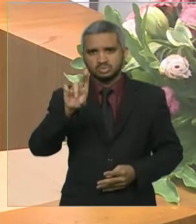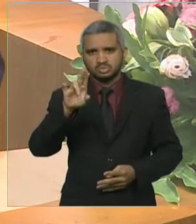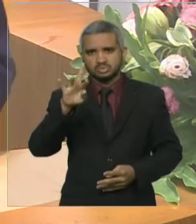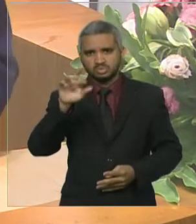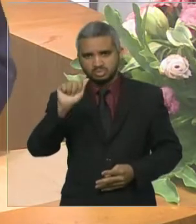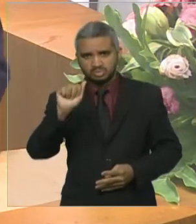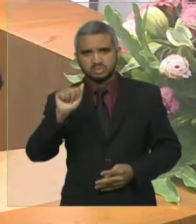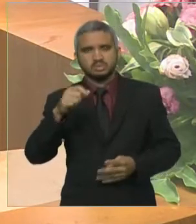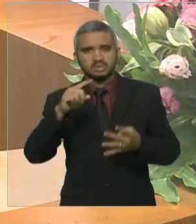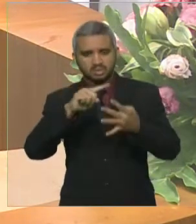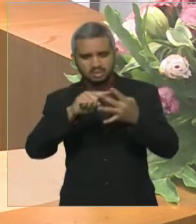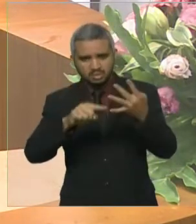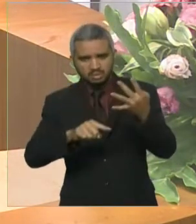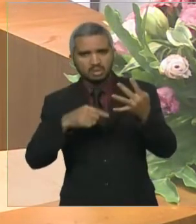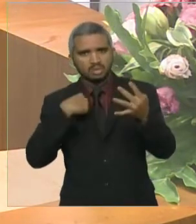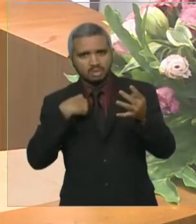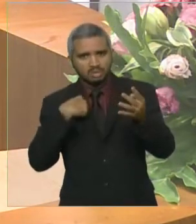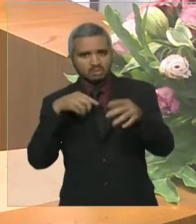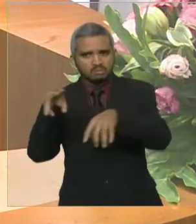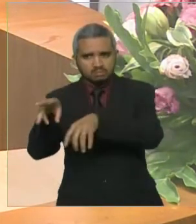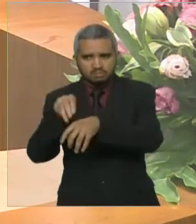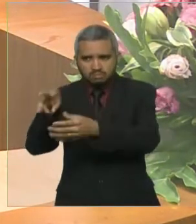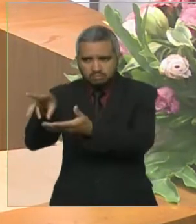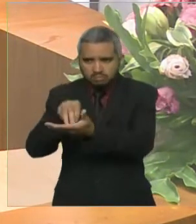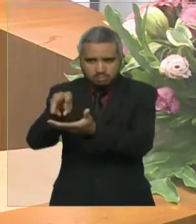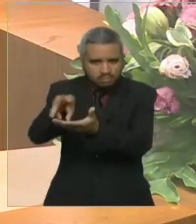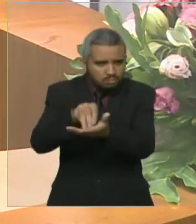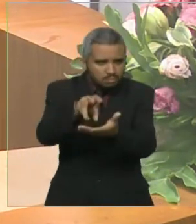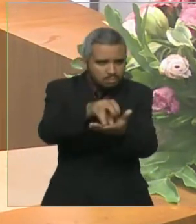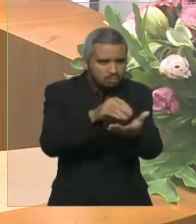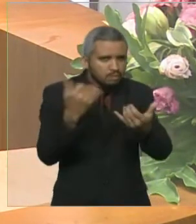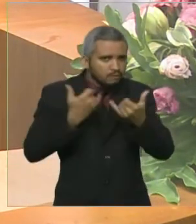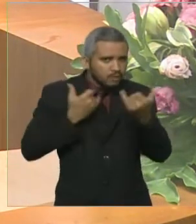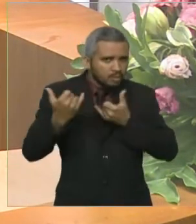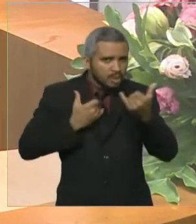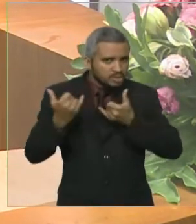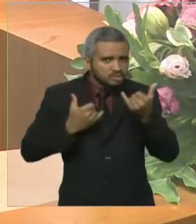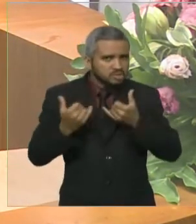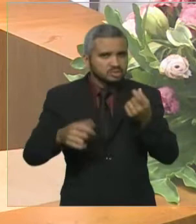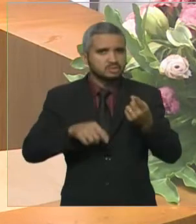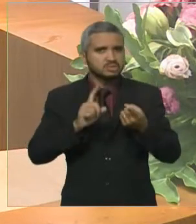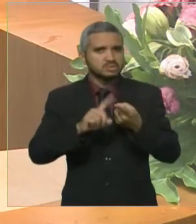desses concursos, principalmente de Caxias, Presidente Dutra,